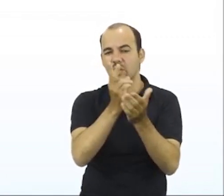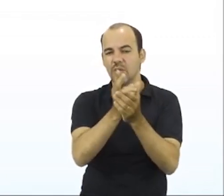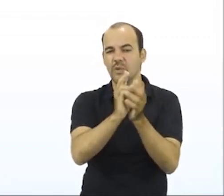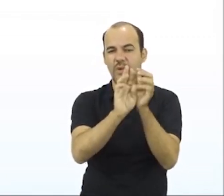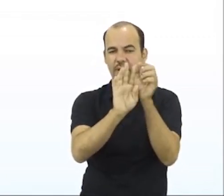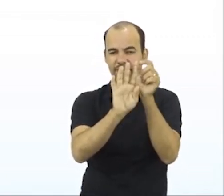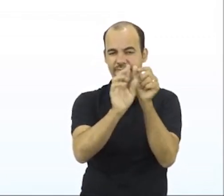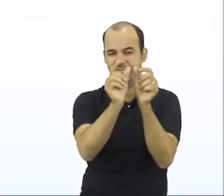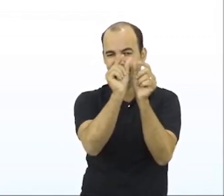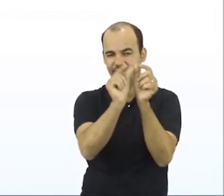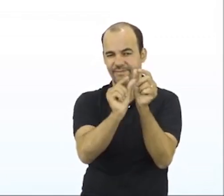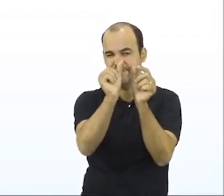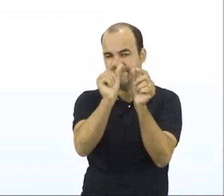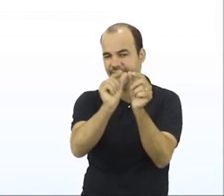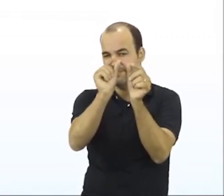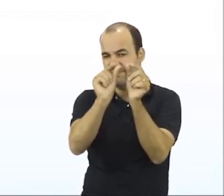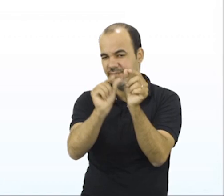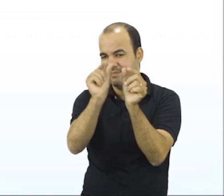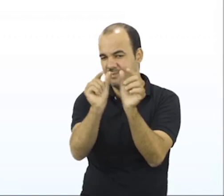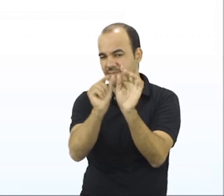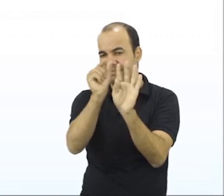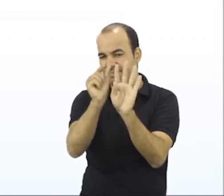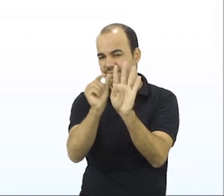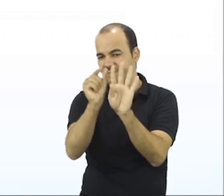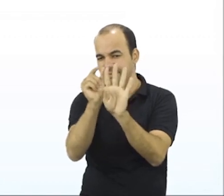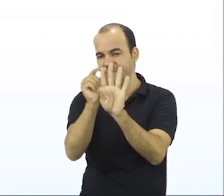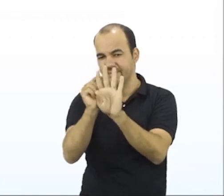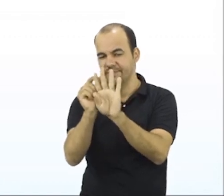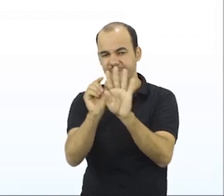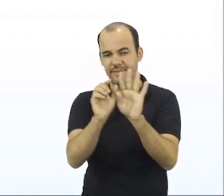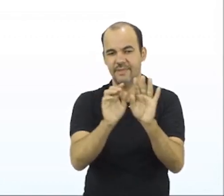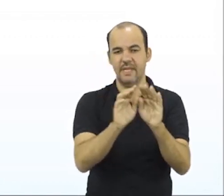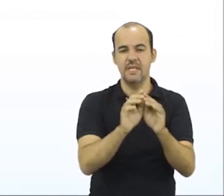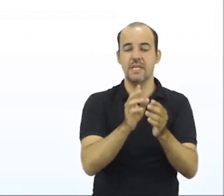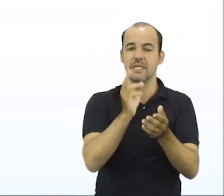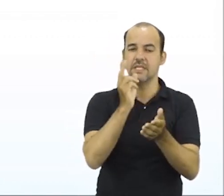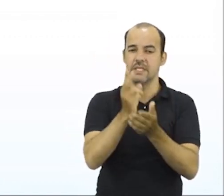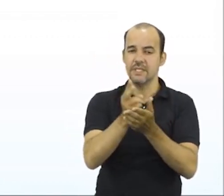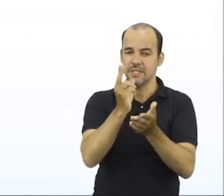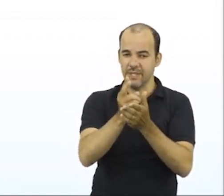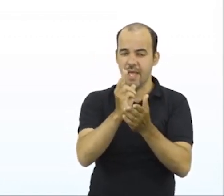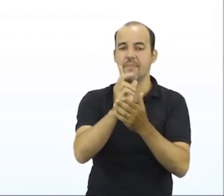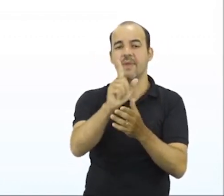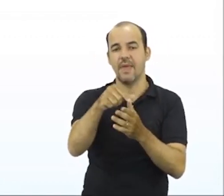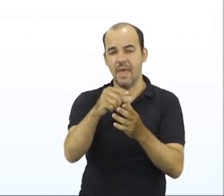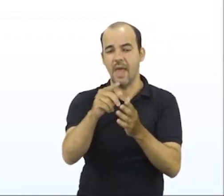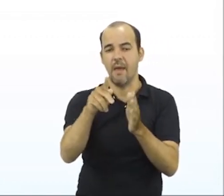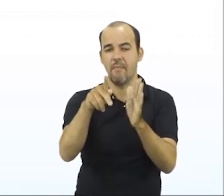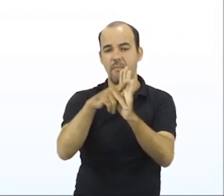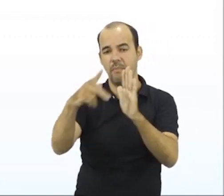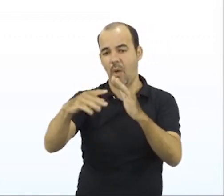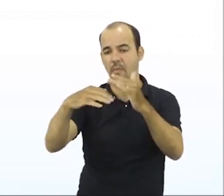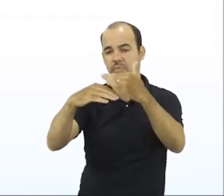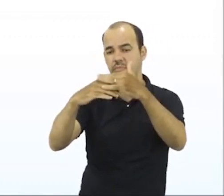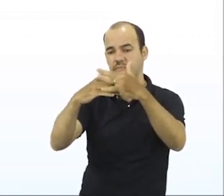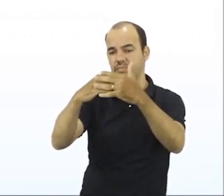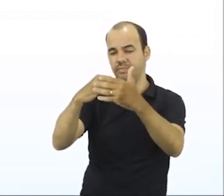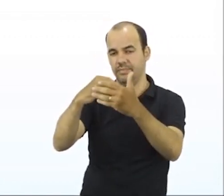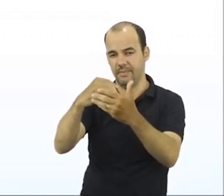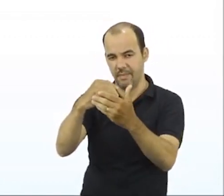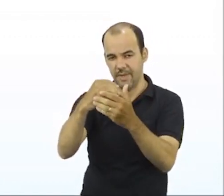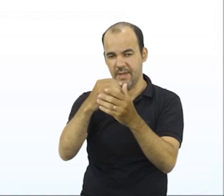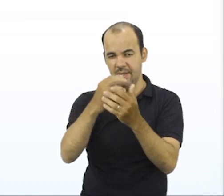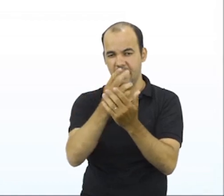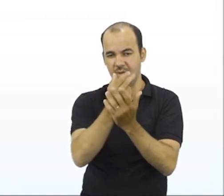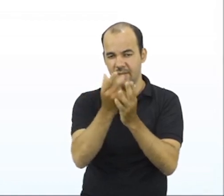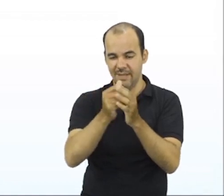dentro de desenho. Vê. Ó, você tem esses bonequinhos assim. Sempre a composição da membrana que eles vão mostrar para vocês vai